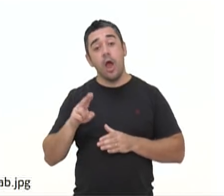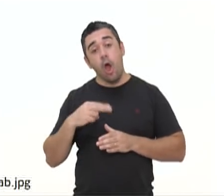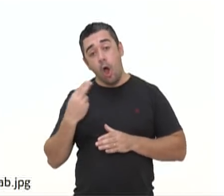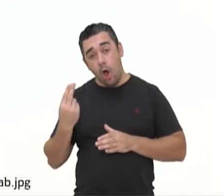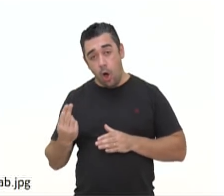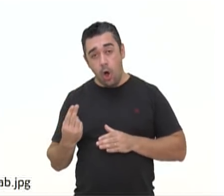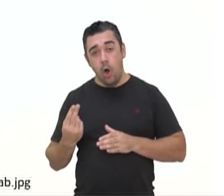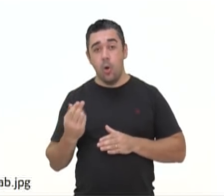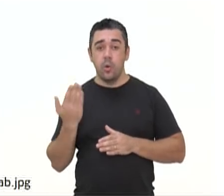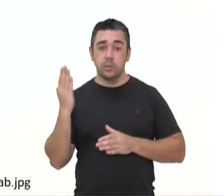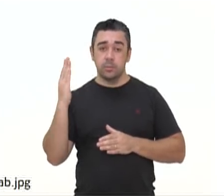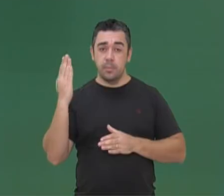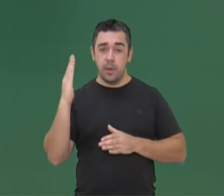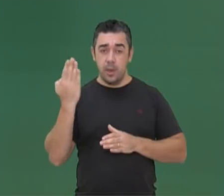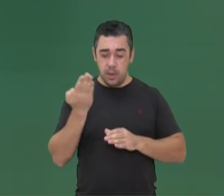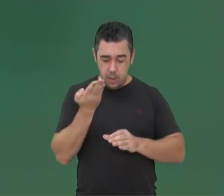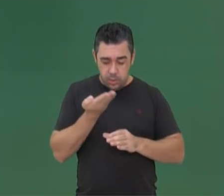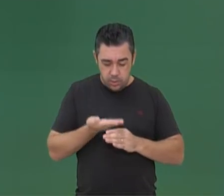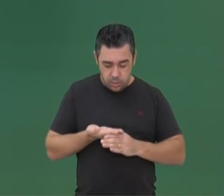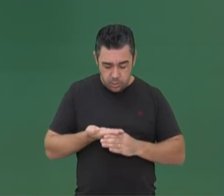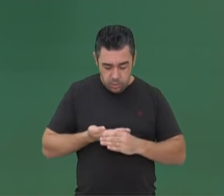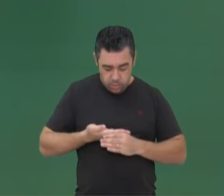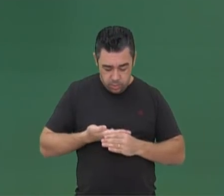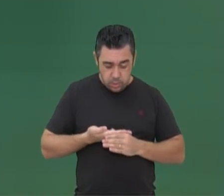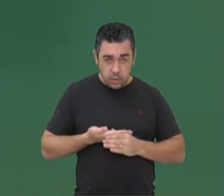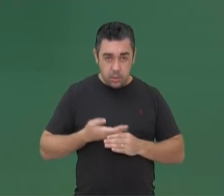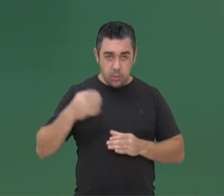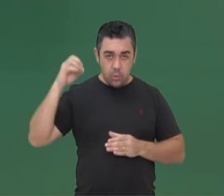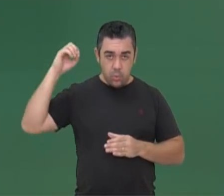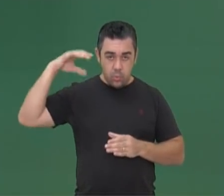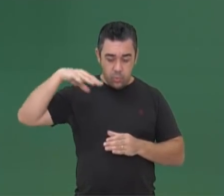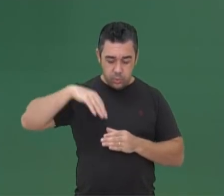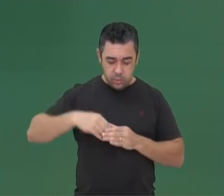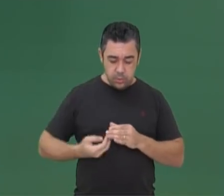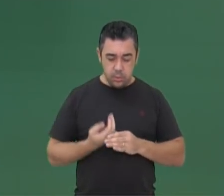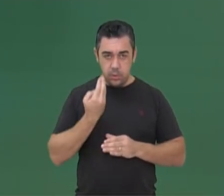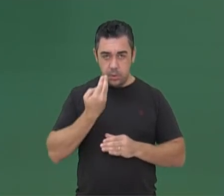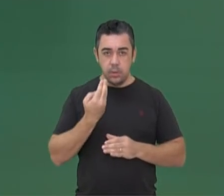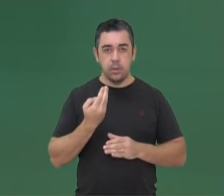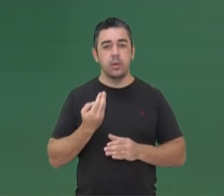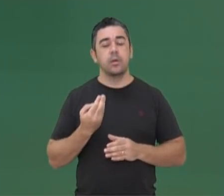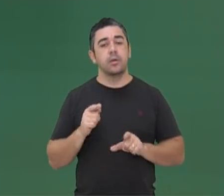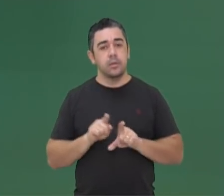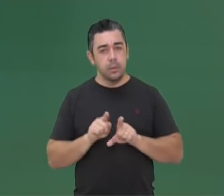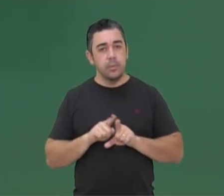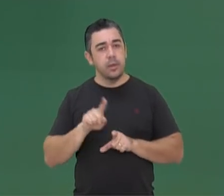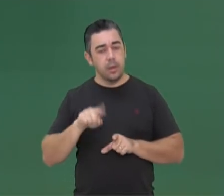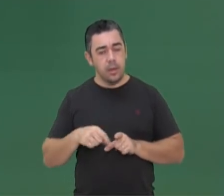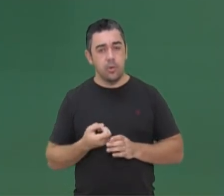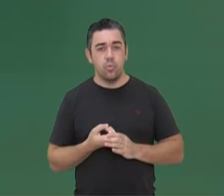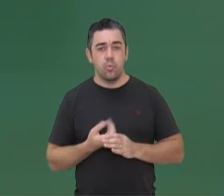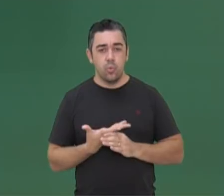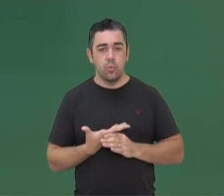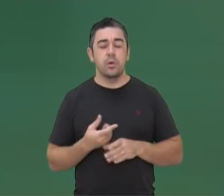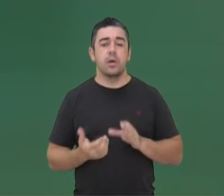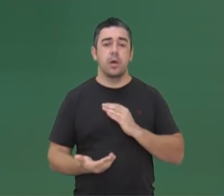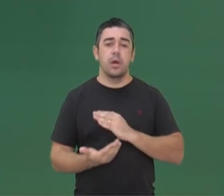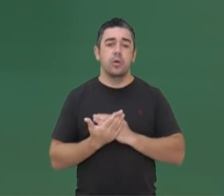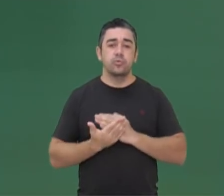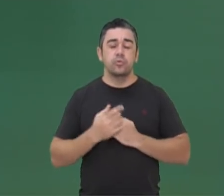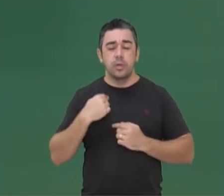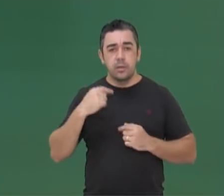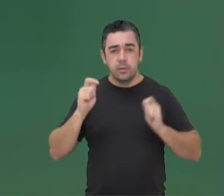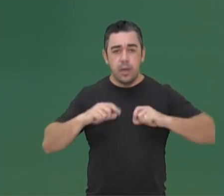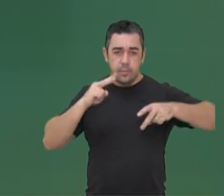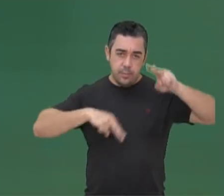refletir a luz do ambiente. Então, essa é a parte também óptica, só que é a parte de iluminação, que vai ajudar